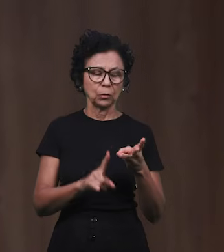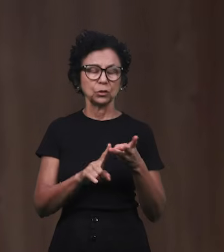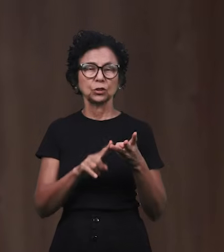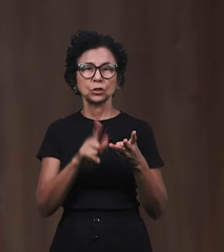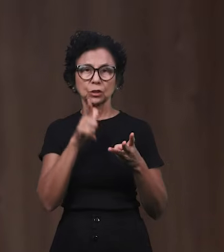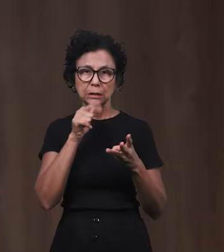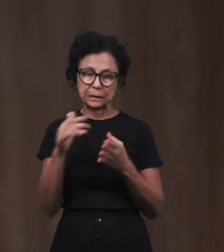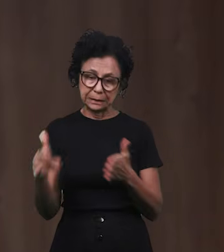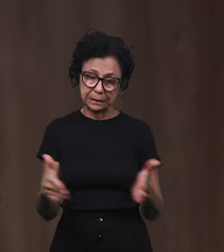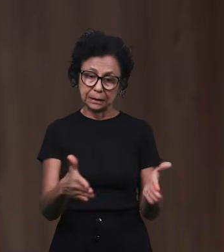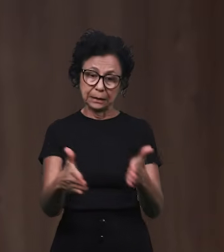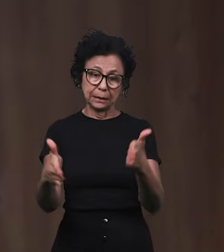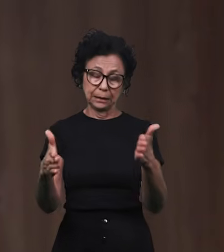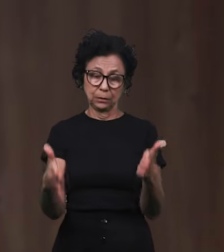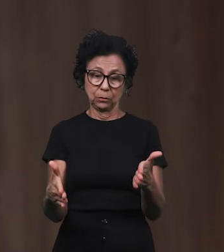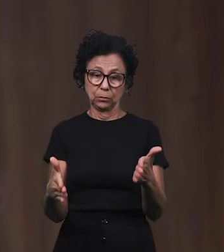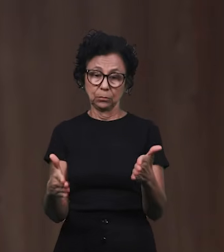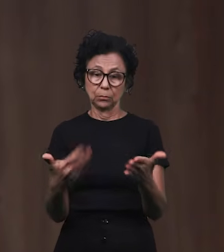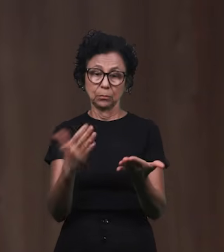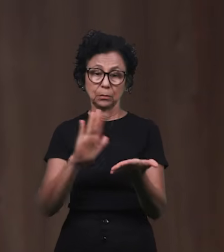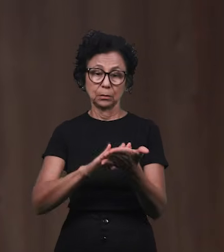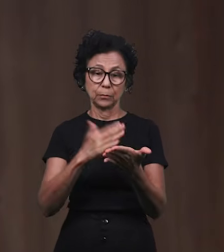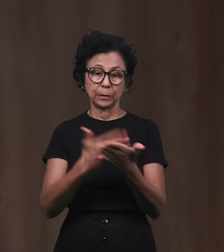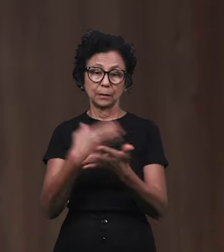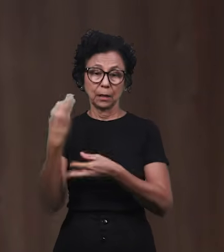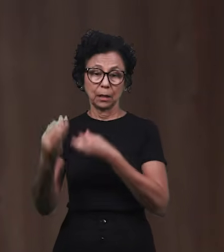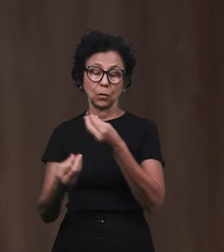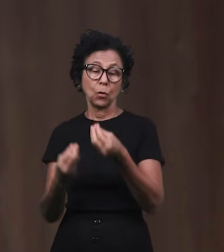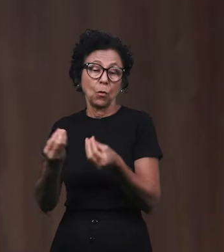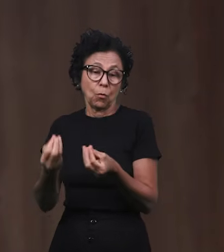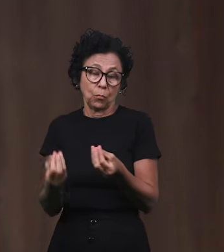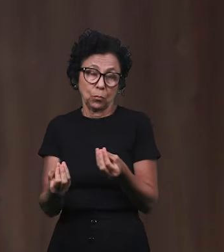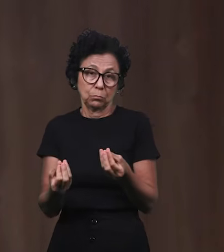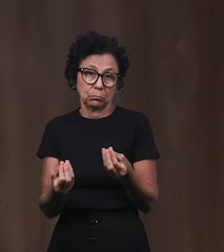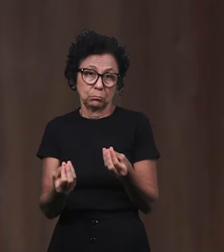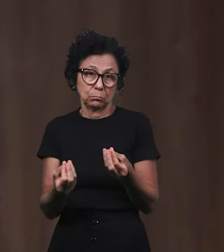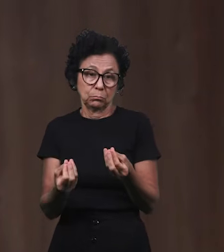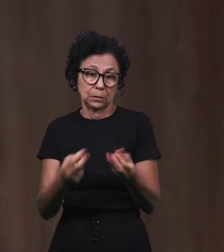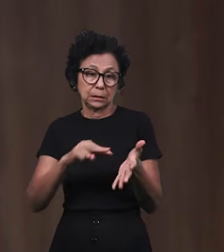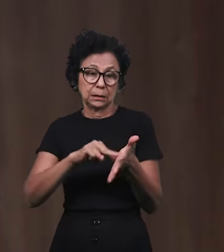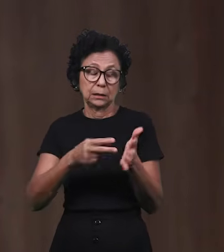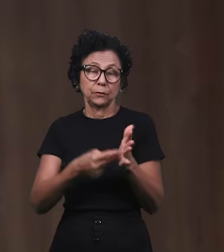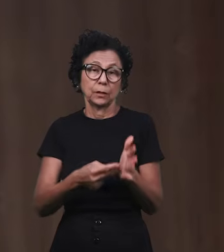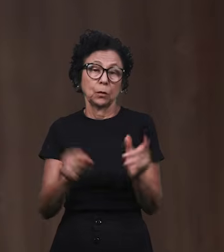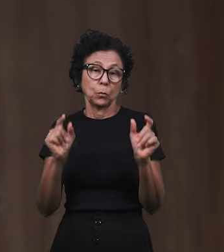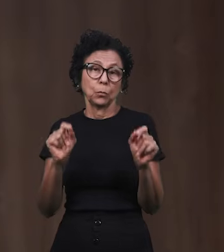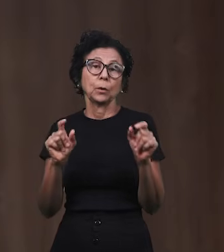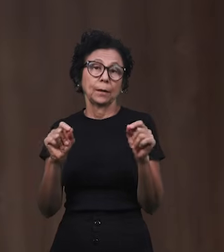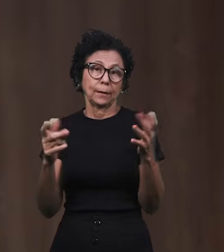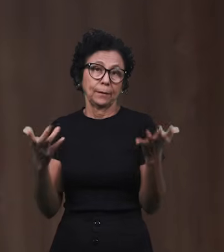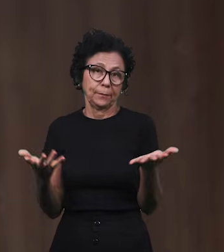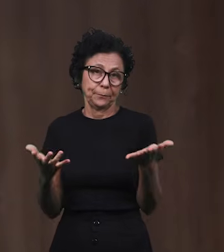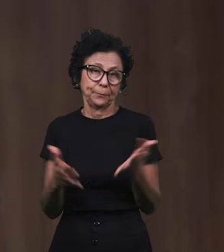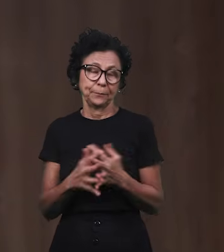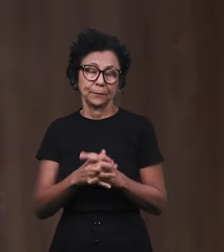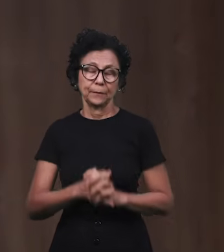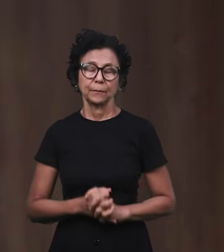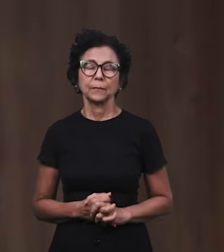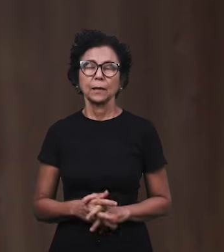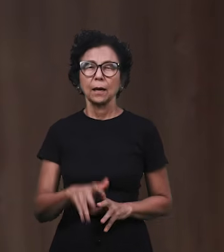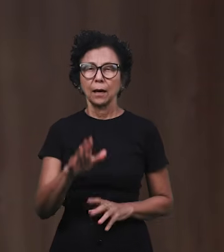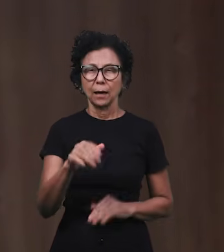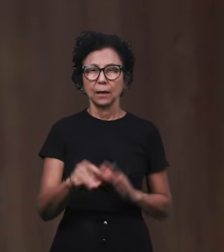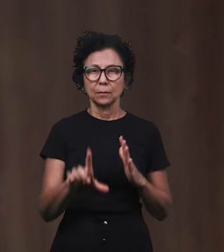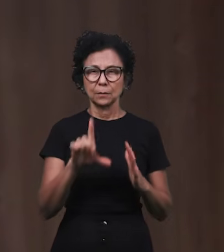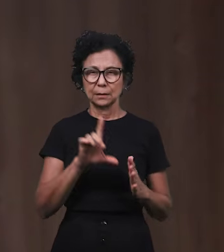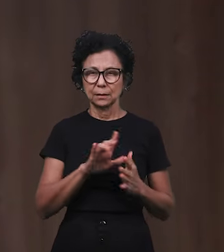momento eu acrescento o quê? Eu trago o significado do quê? Mas antes disso, eu vou pedir para os irmãos fazerem